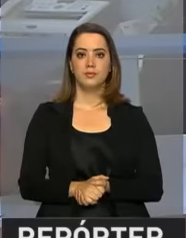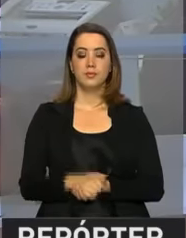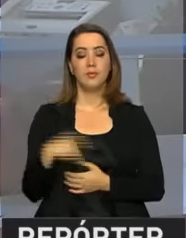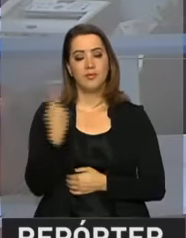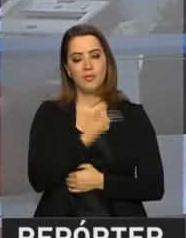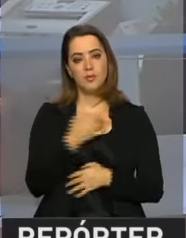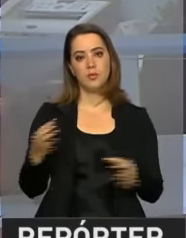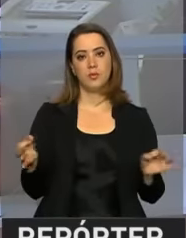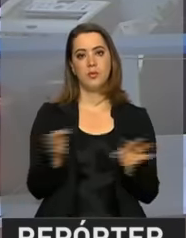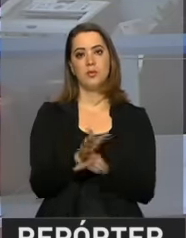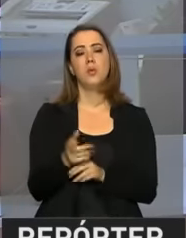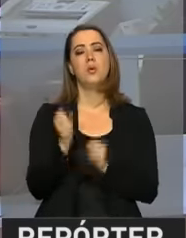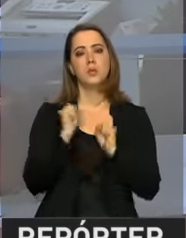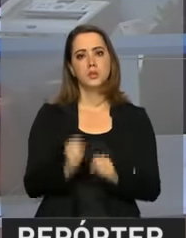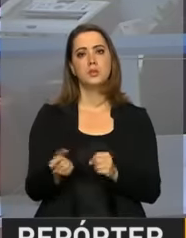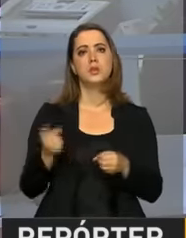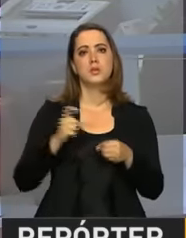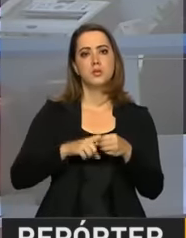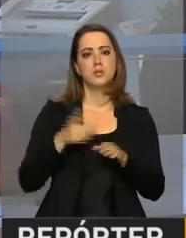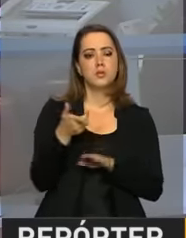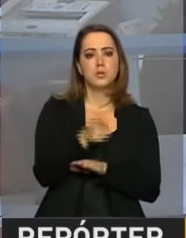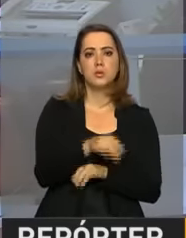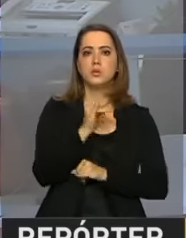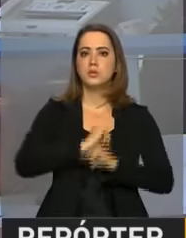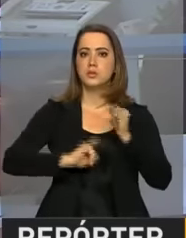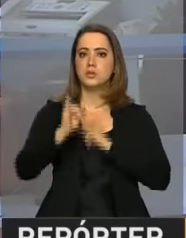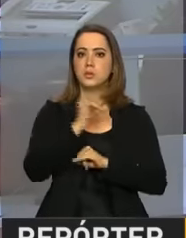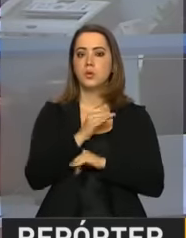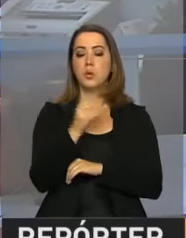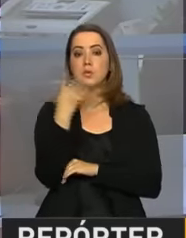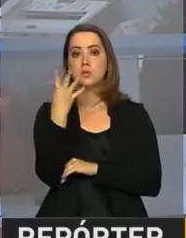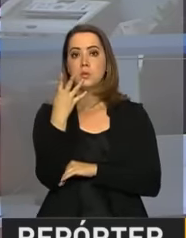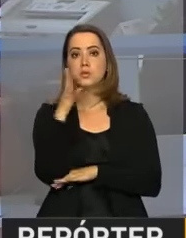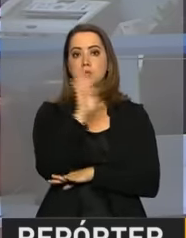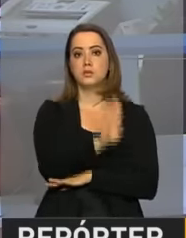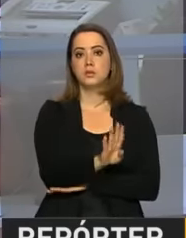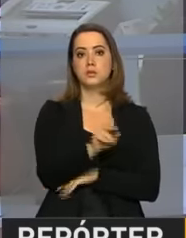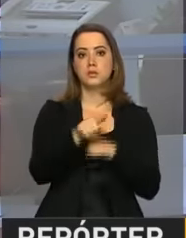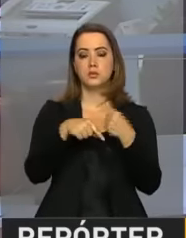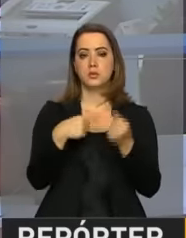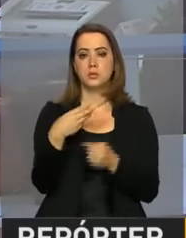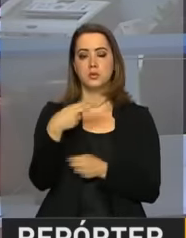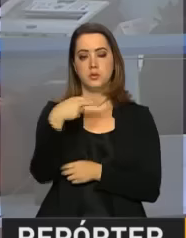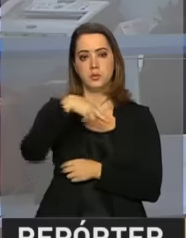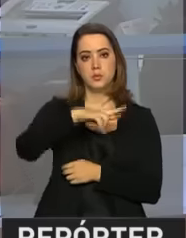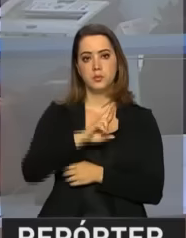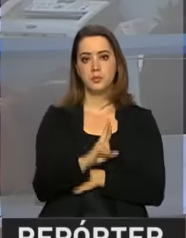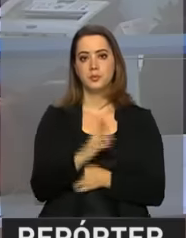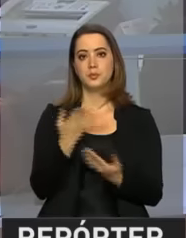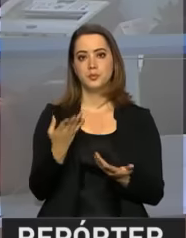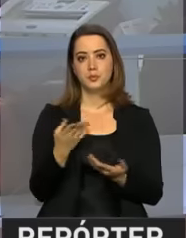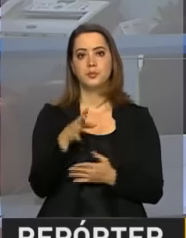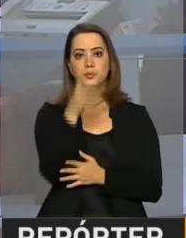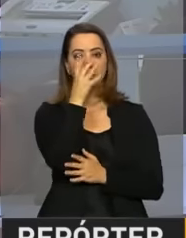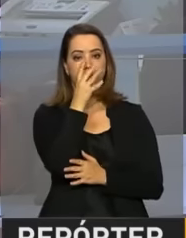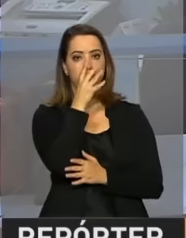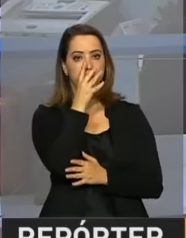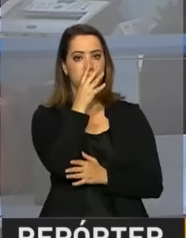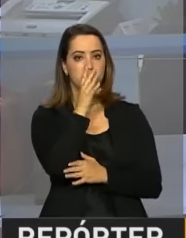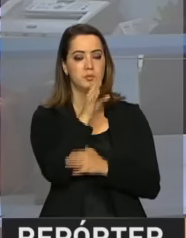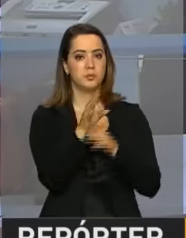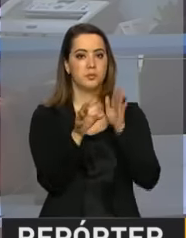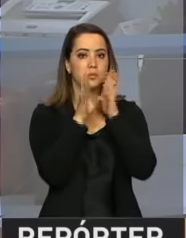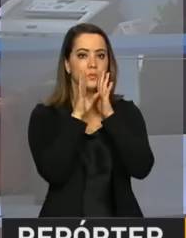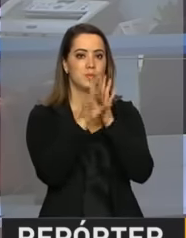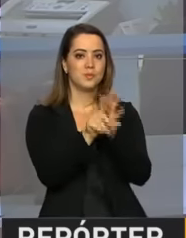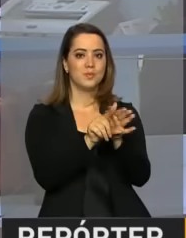Nós ficamos por aqui. Podemos voltar a qualquer momento com outras informações ou às 16h na próxima edição do Repórter NBR. Acompanhe